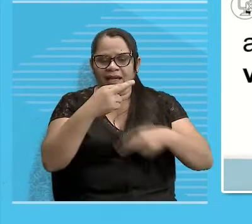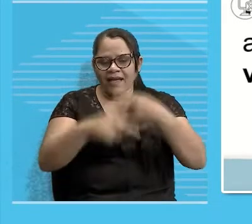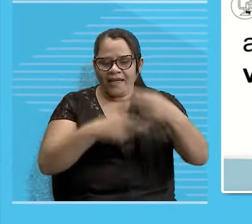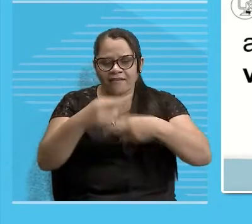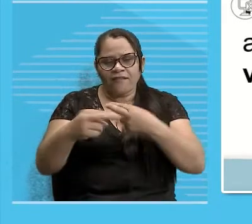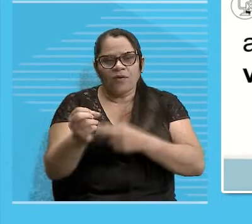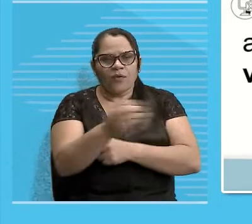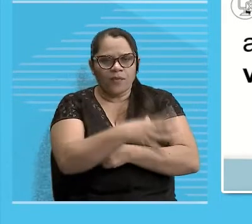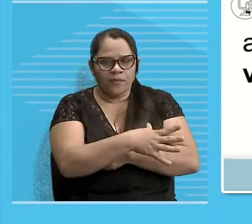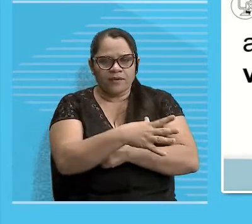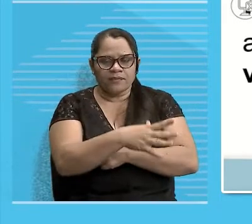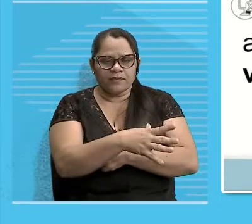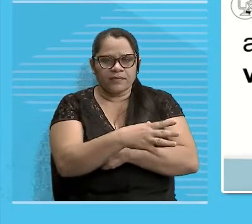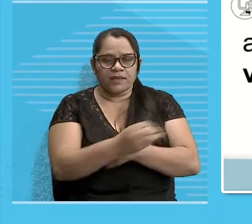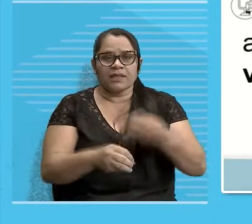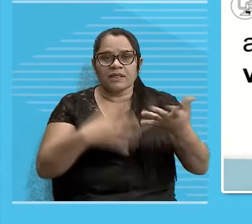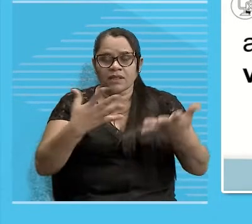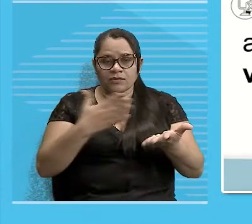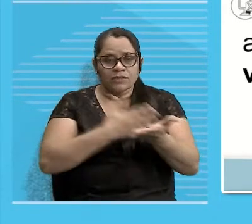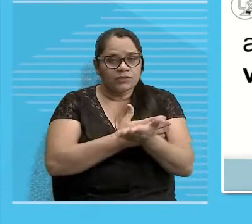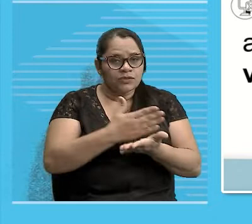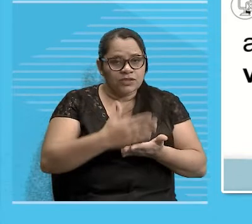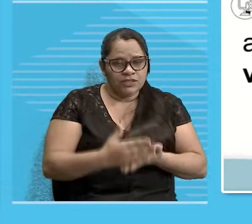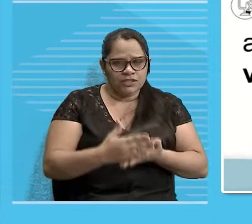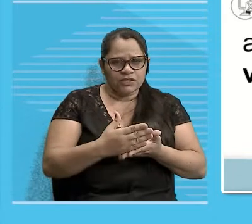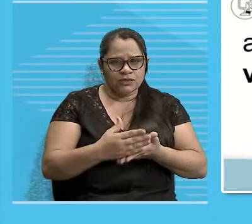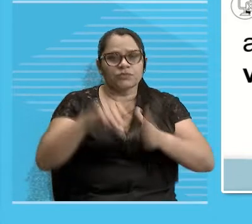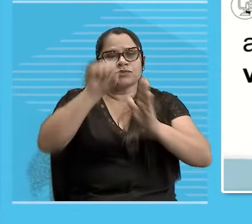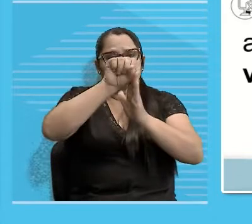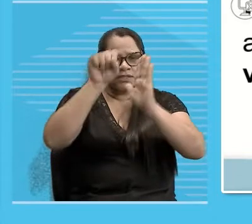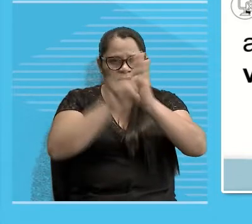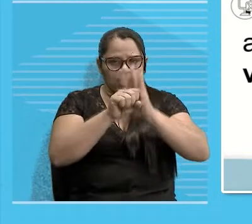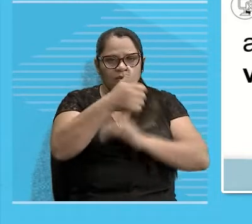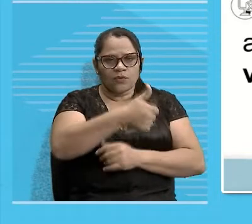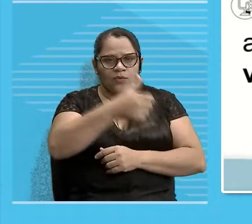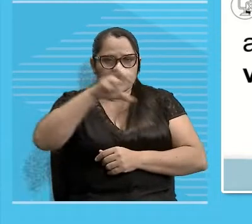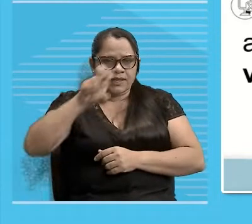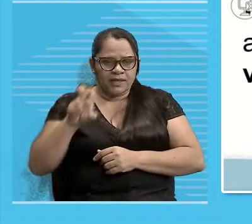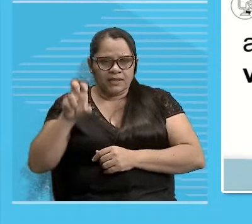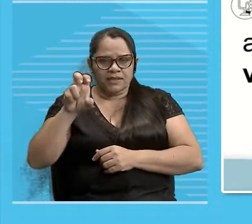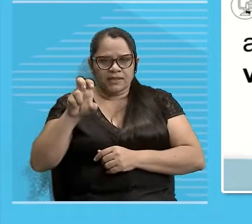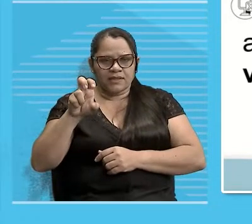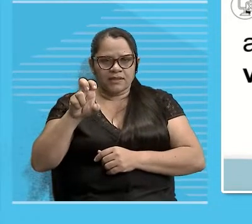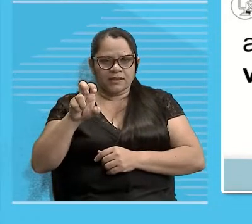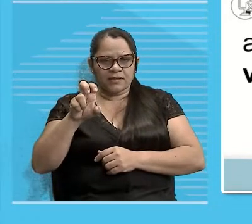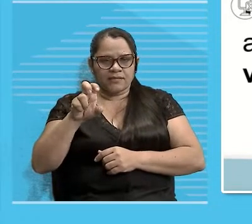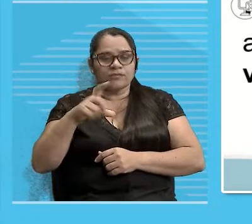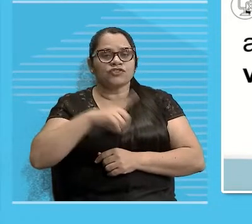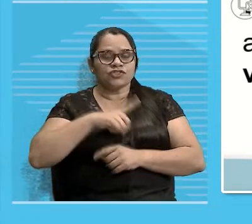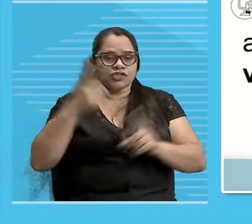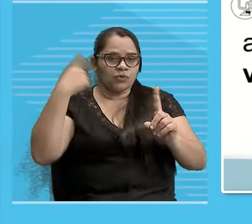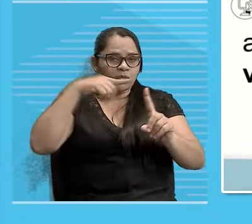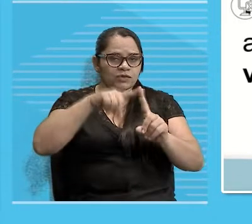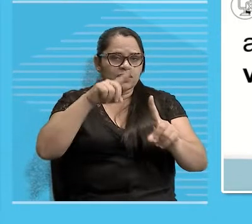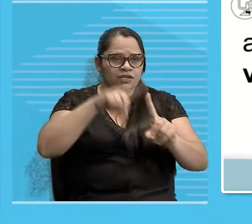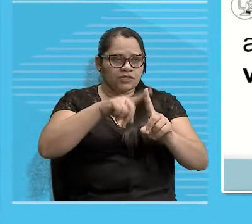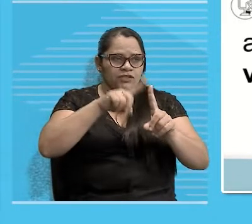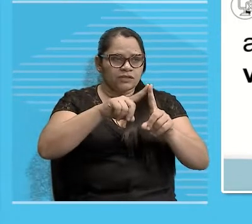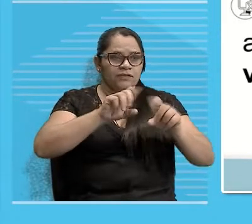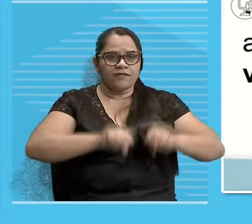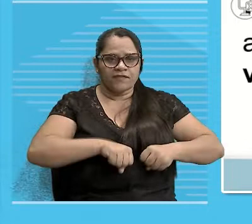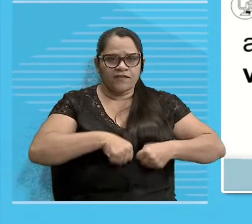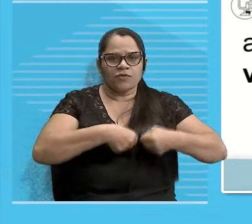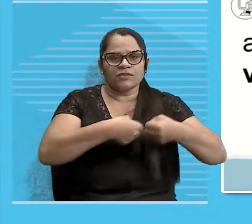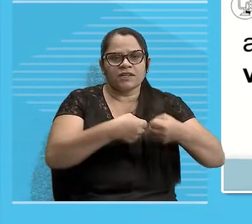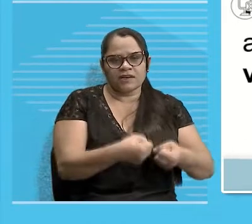contra-reforma. Na verdade, desde o início do século XV, havia dentro dela um movimento que visava fortalecer a vida espiritual,